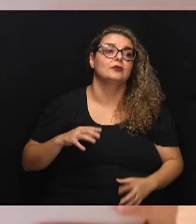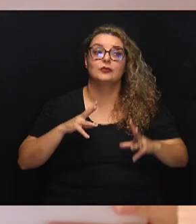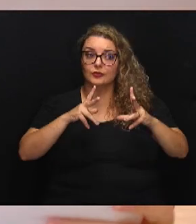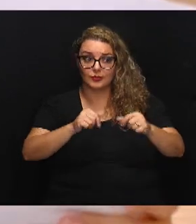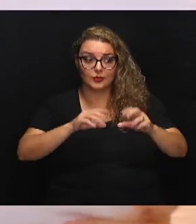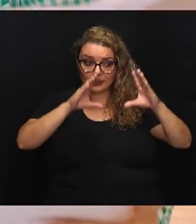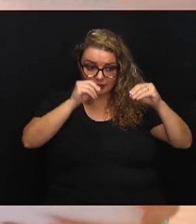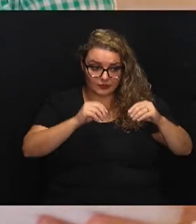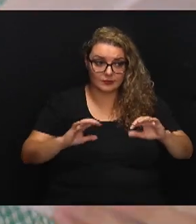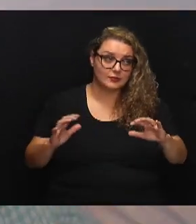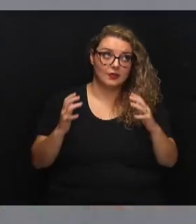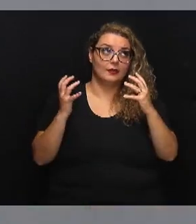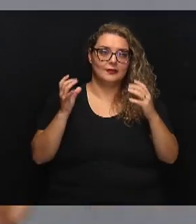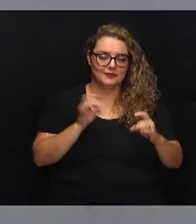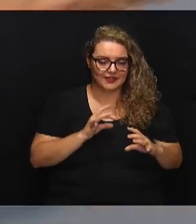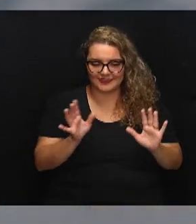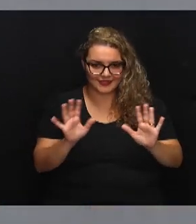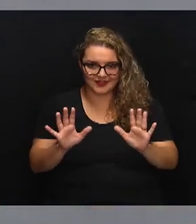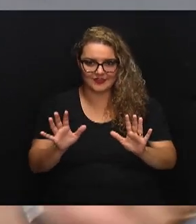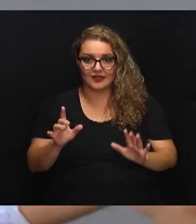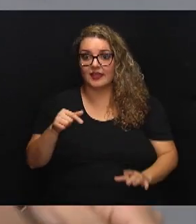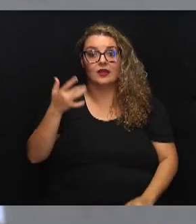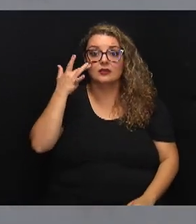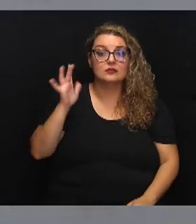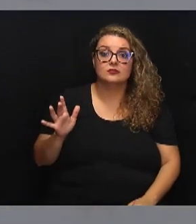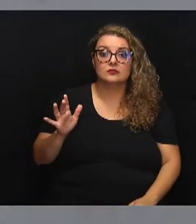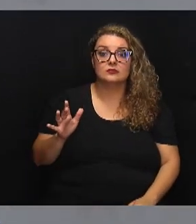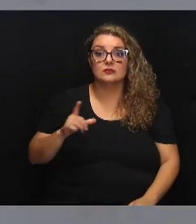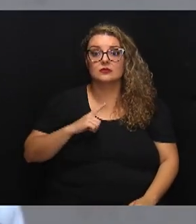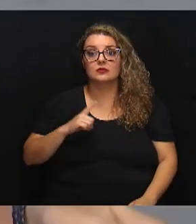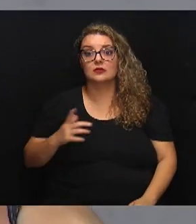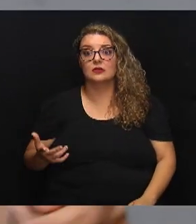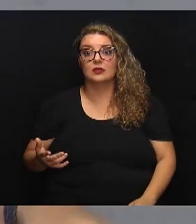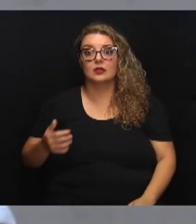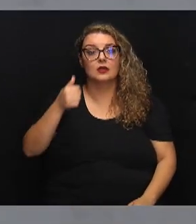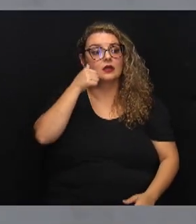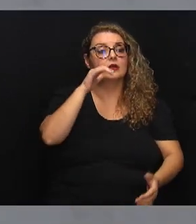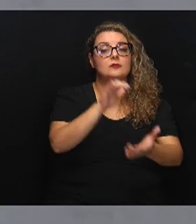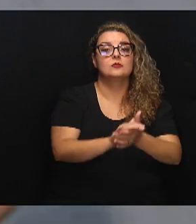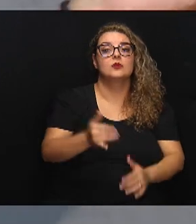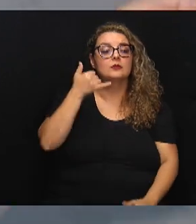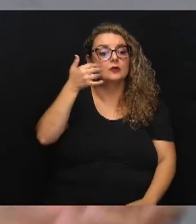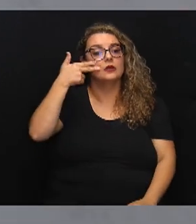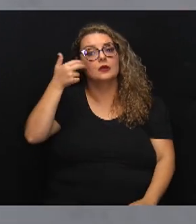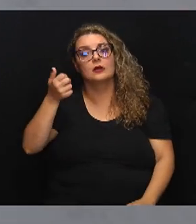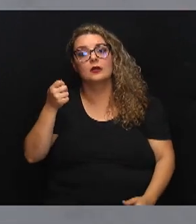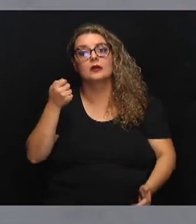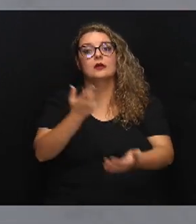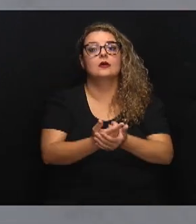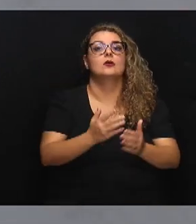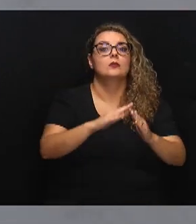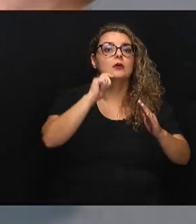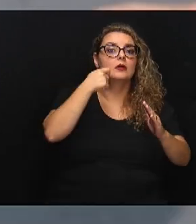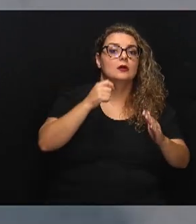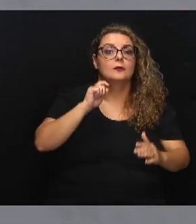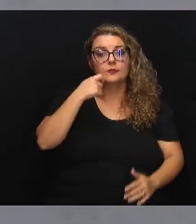gasto fantasma é aquele que a gente não sabe que tem. Você foi aqui na sua esposa ligou, Rafael, compra pão na padaria, vai no mercado e